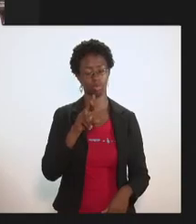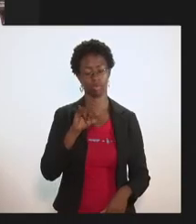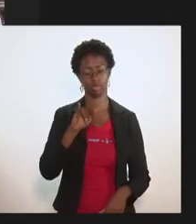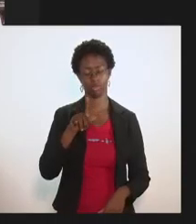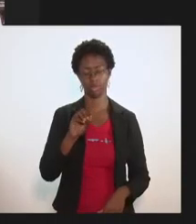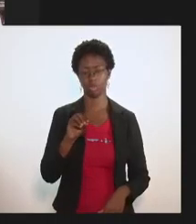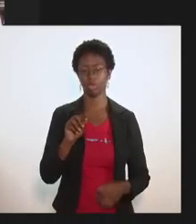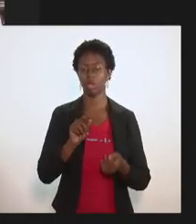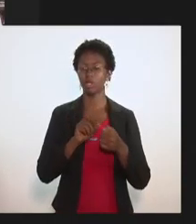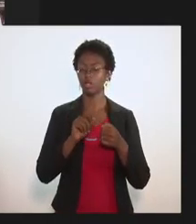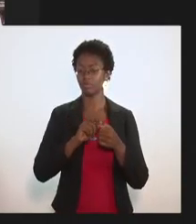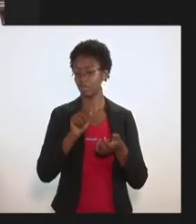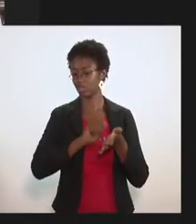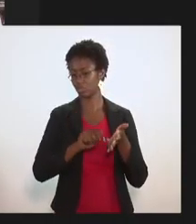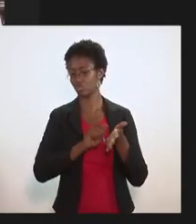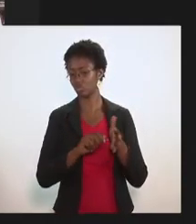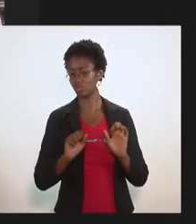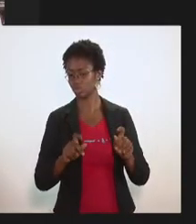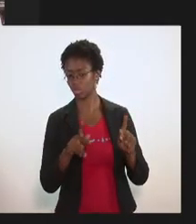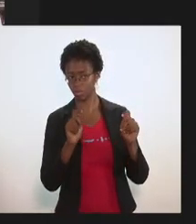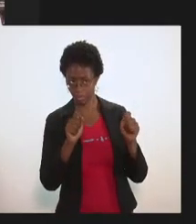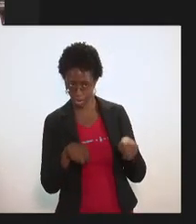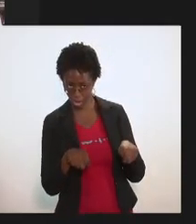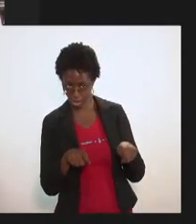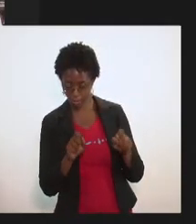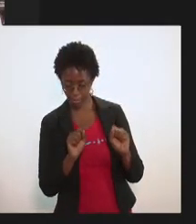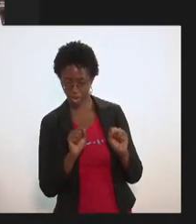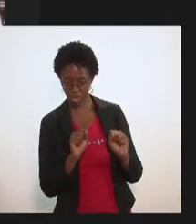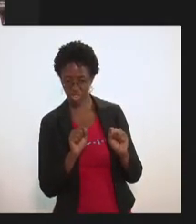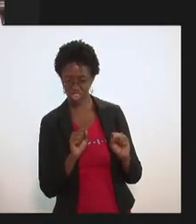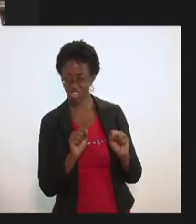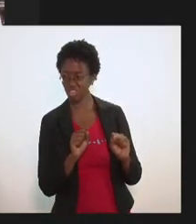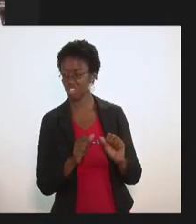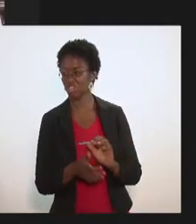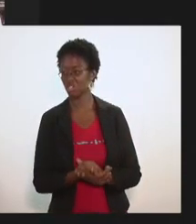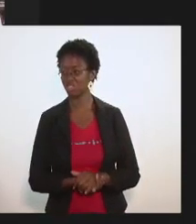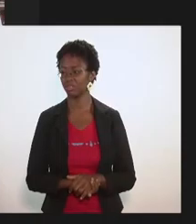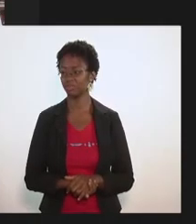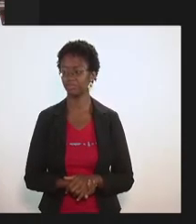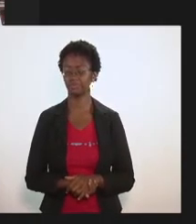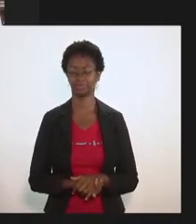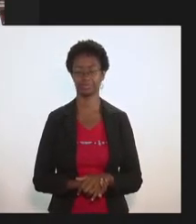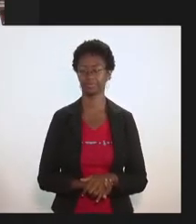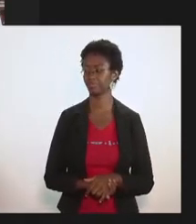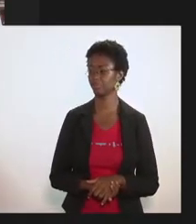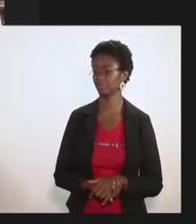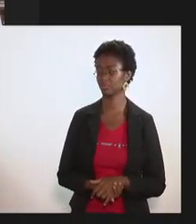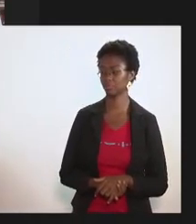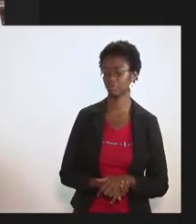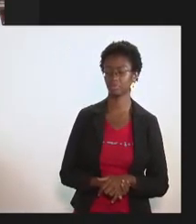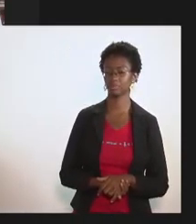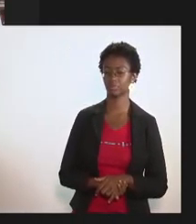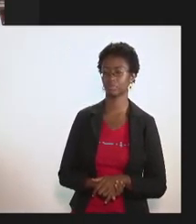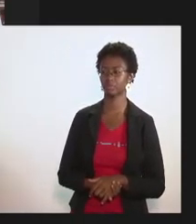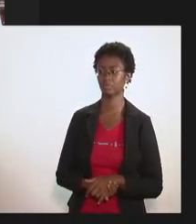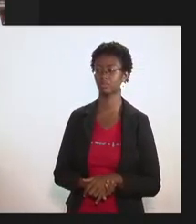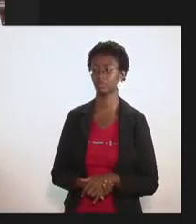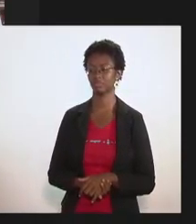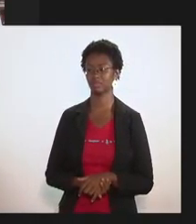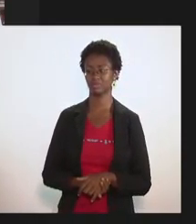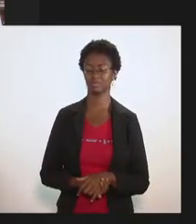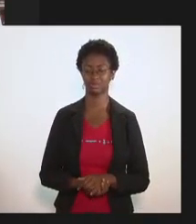proposta uma subemenda para não ter que haver voto divergente? Isso. Pode. Eu relatoria, deputado Bacelar. O próprio deputado Rodrigo